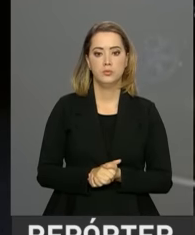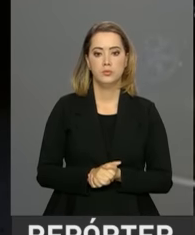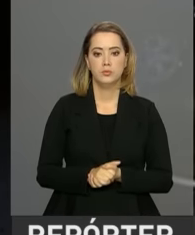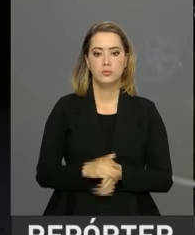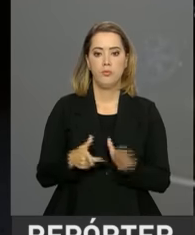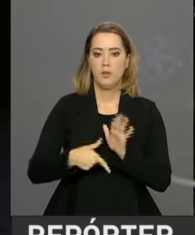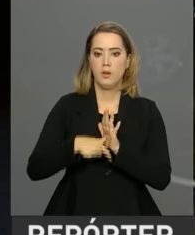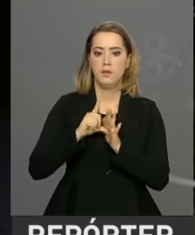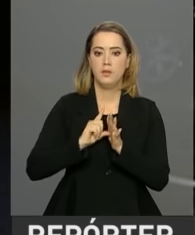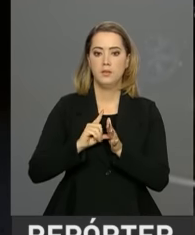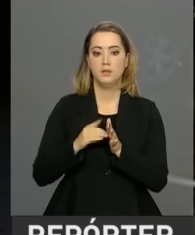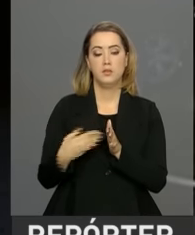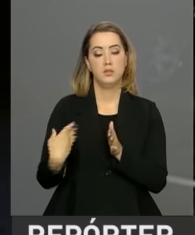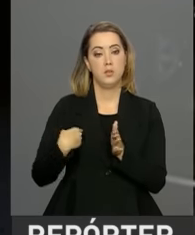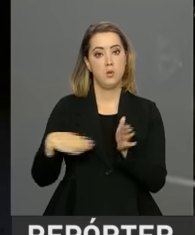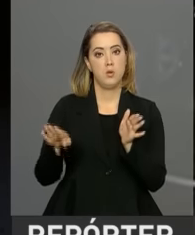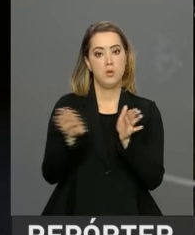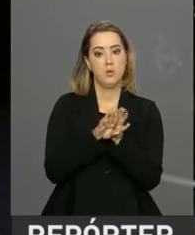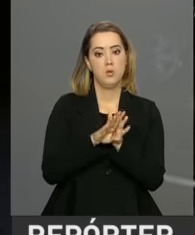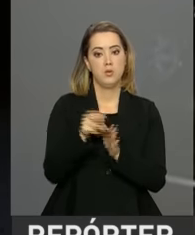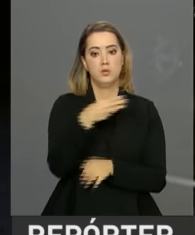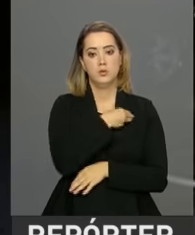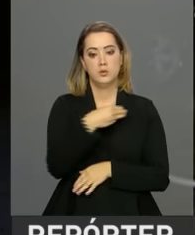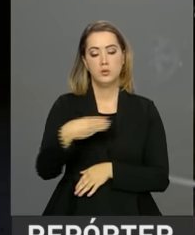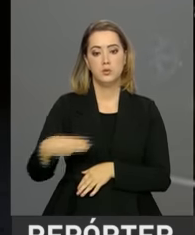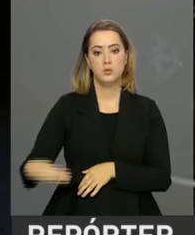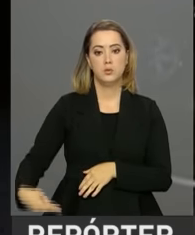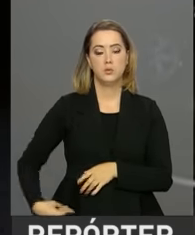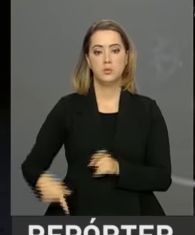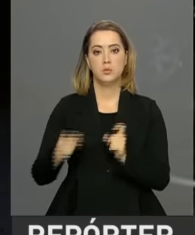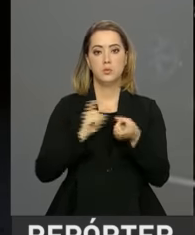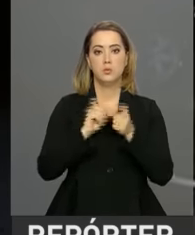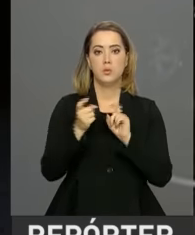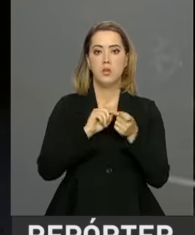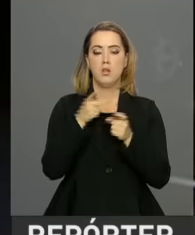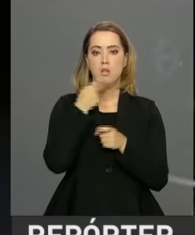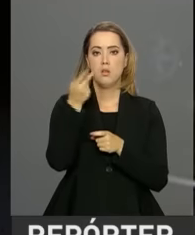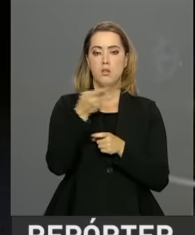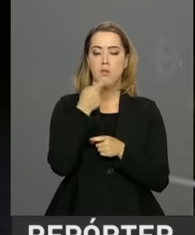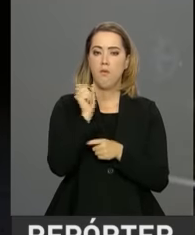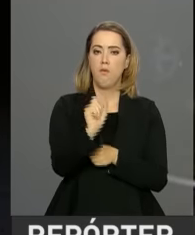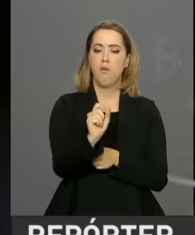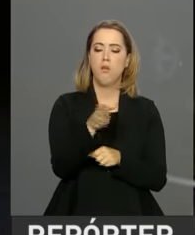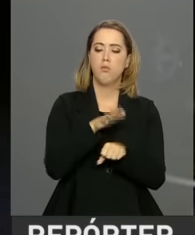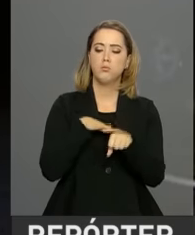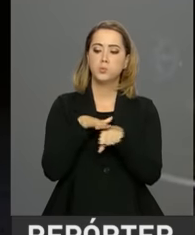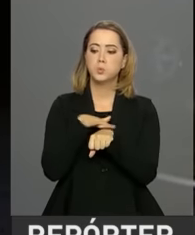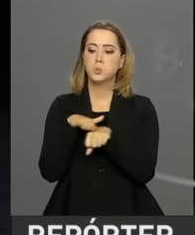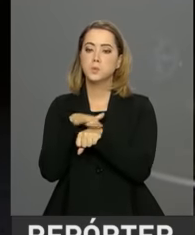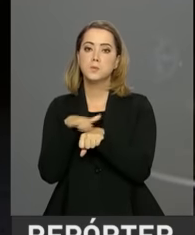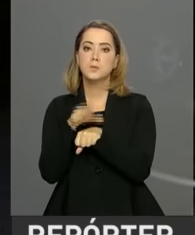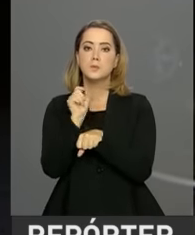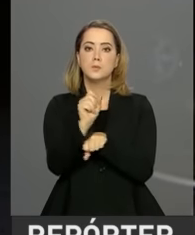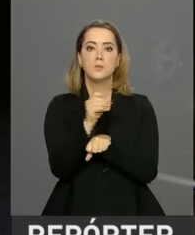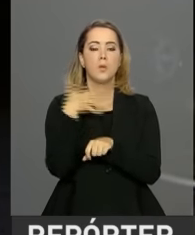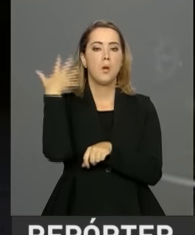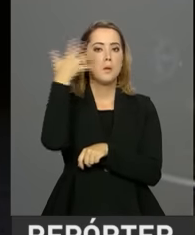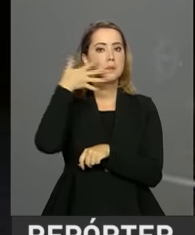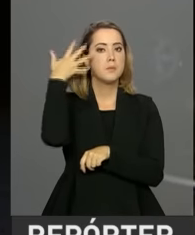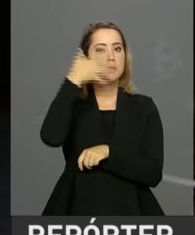Pouco antes de eu vir aqui falar com vocês, o ministro da Fazenda, Henrique Meirelles, estava começando lá dentro no fórum a palestra